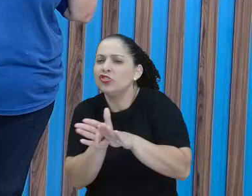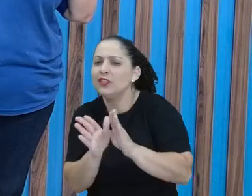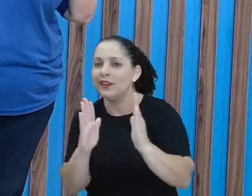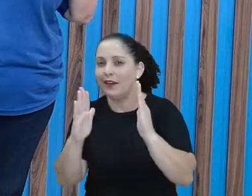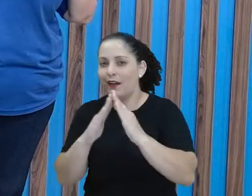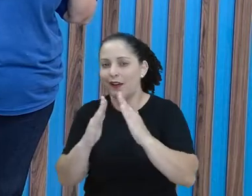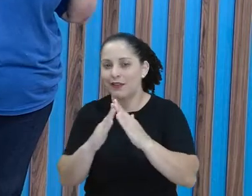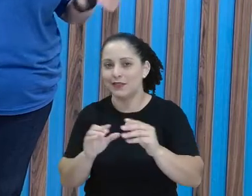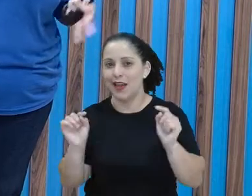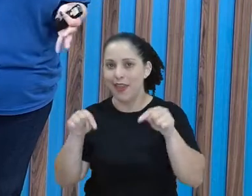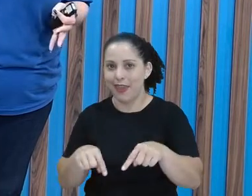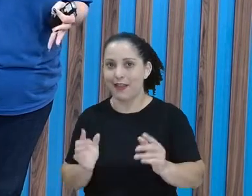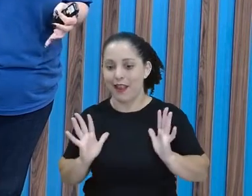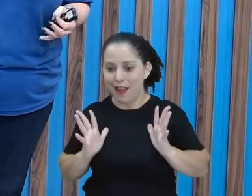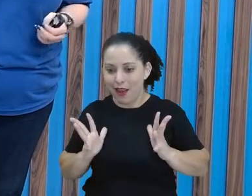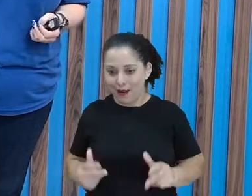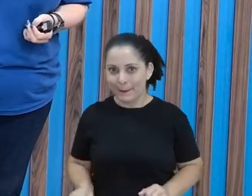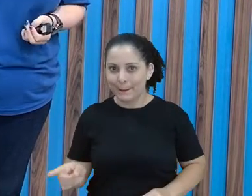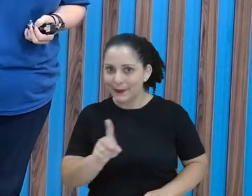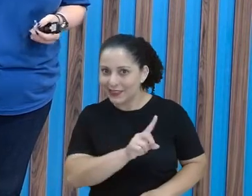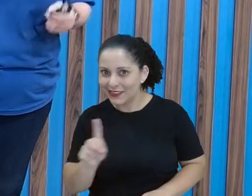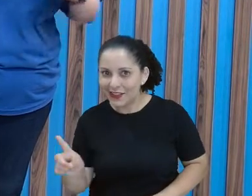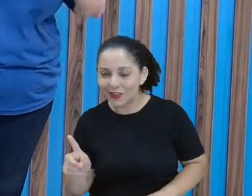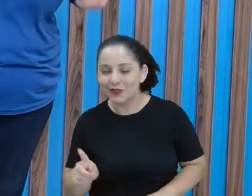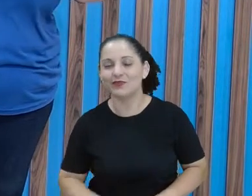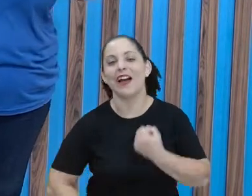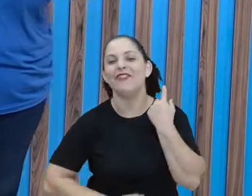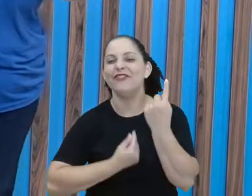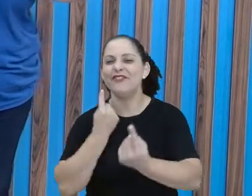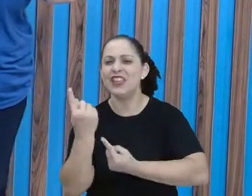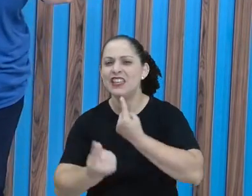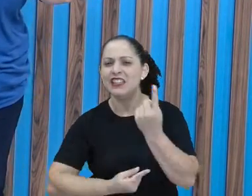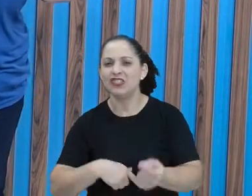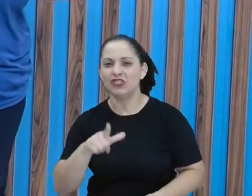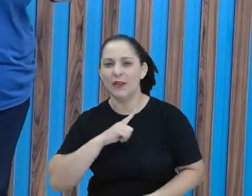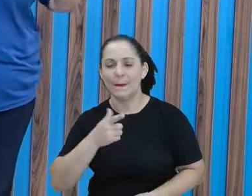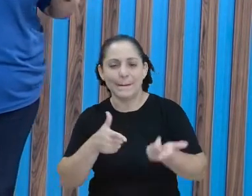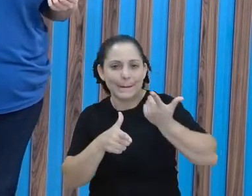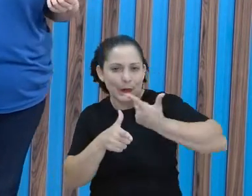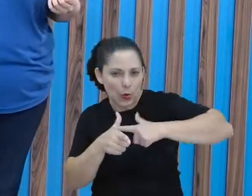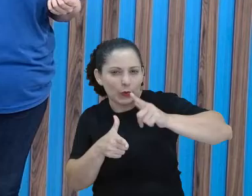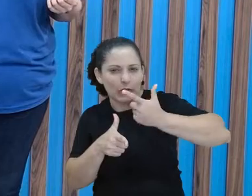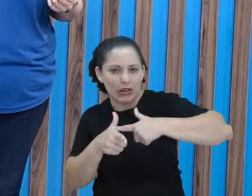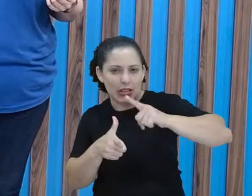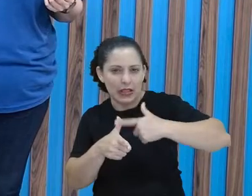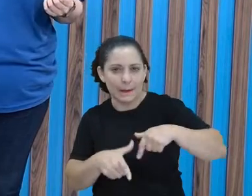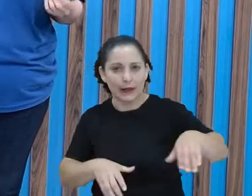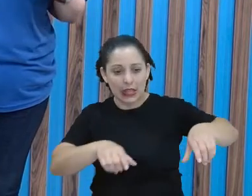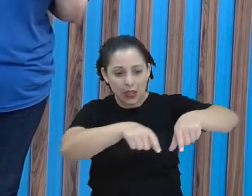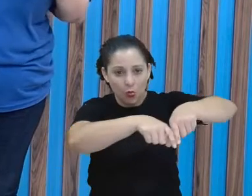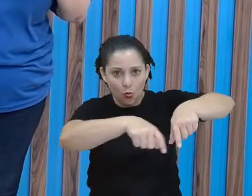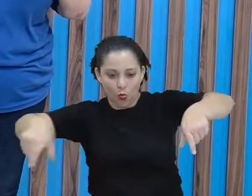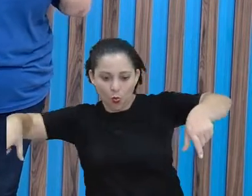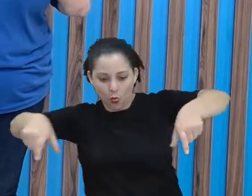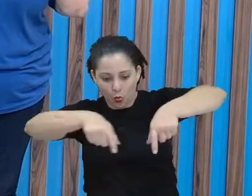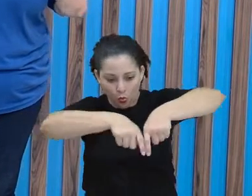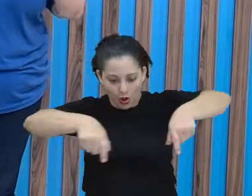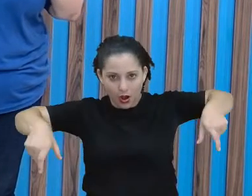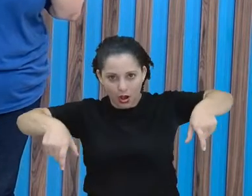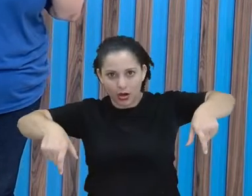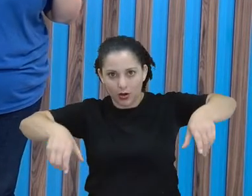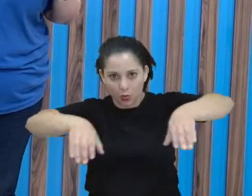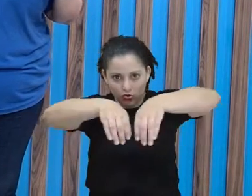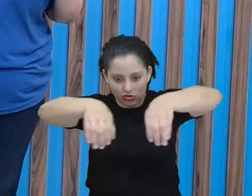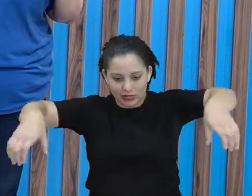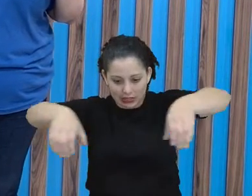ela vai estar tão limpinha assim. Porque se tiver algum vazamento, lembra que eu falei para vocês já disso? Se tiver vazamento